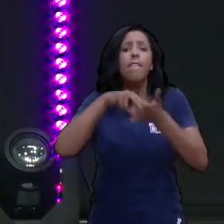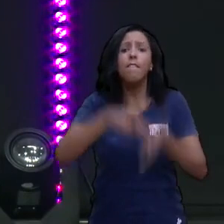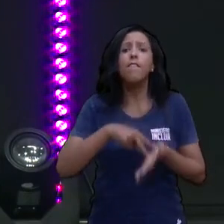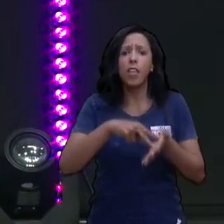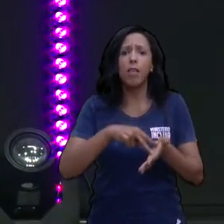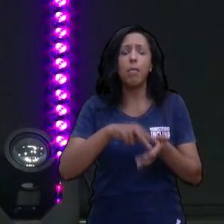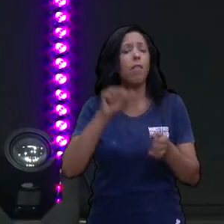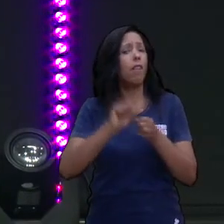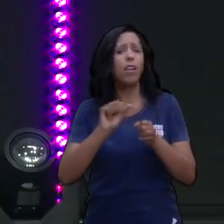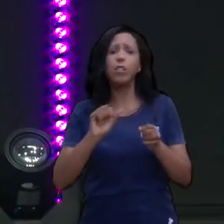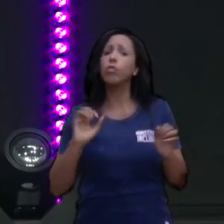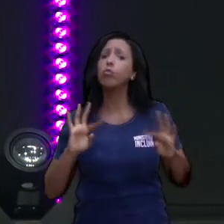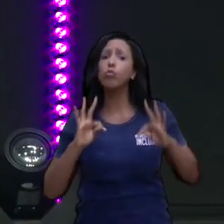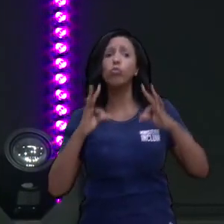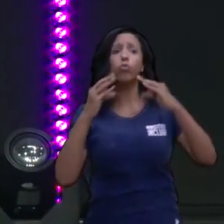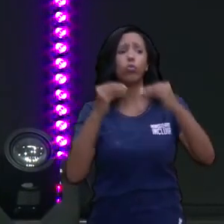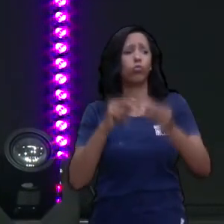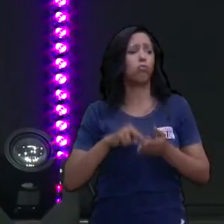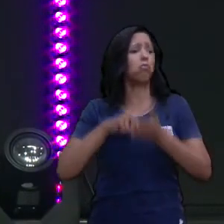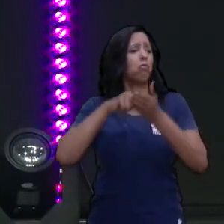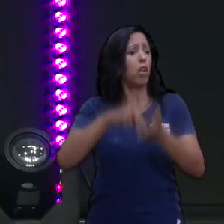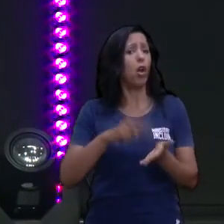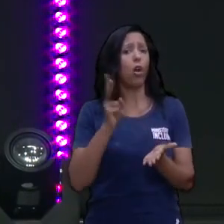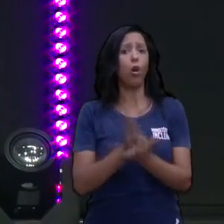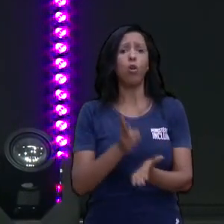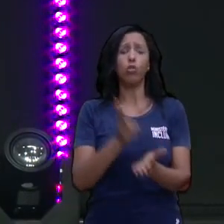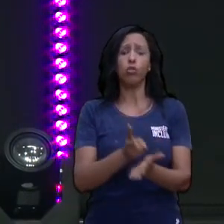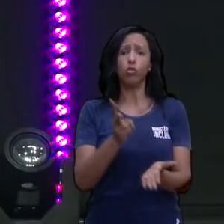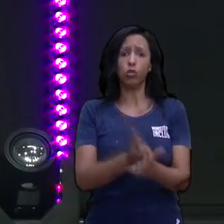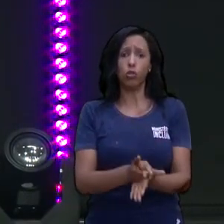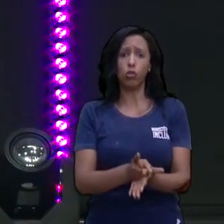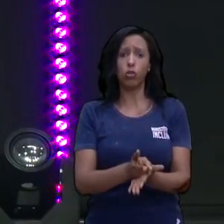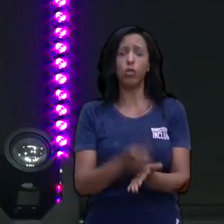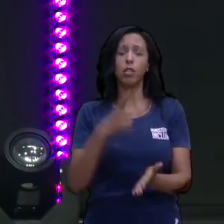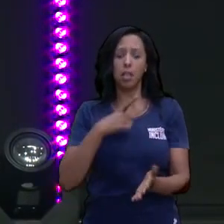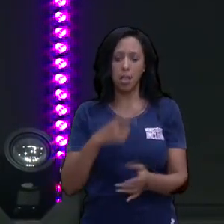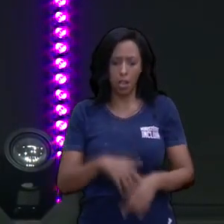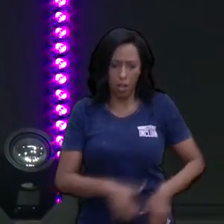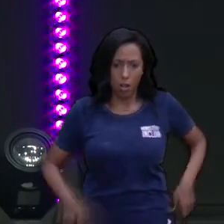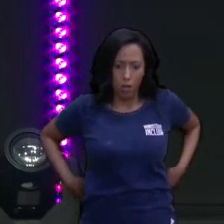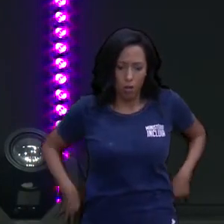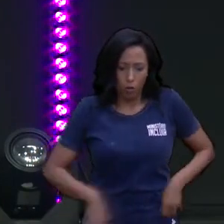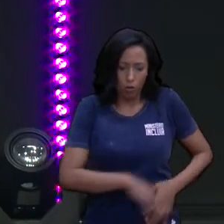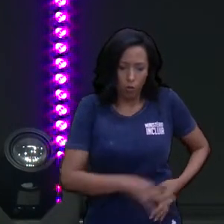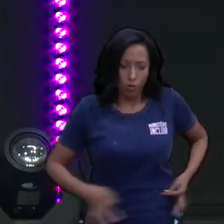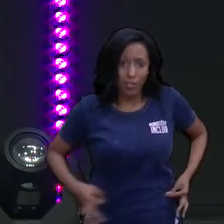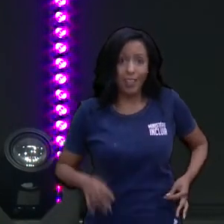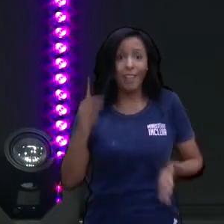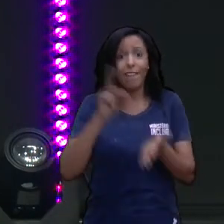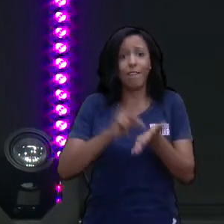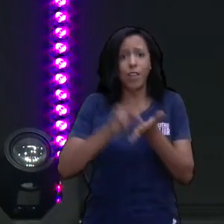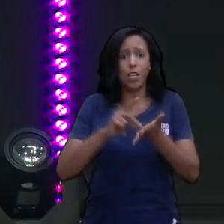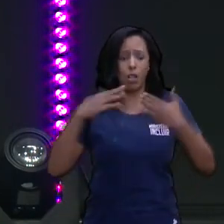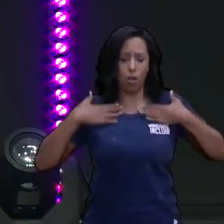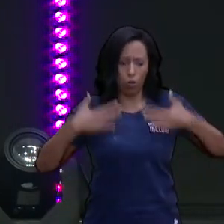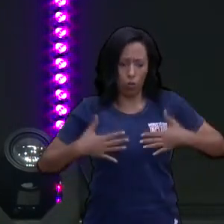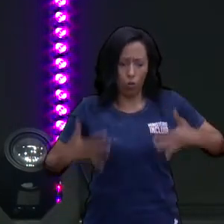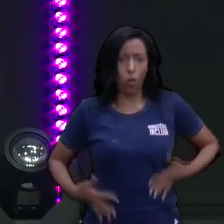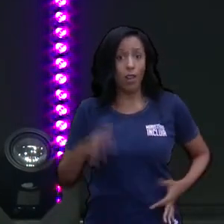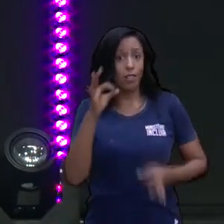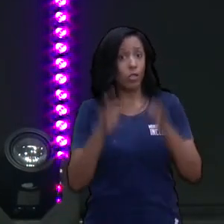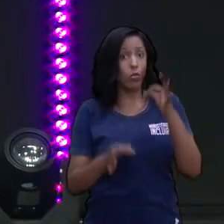feito tudo assim mantenham-se firmes cingindo-se com o cinto da Verdade o coração da justiça